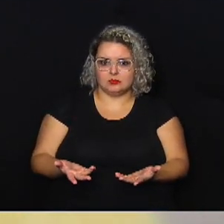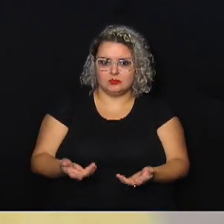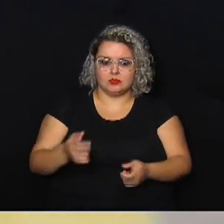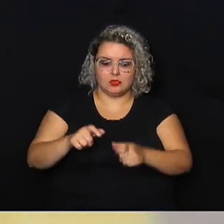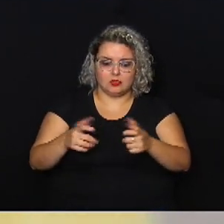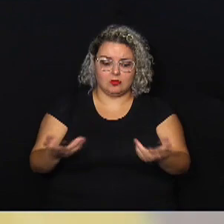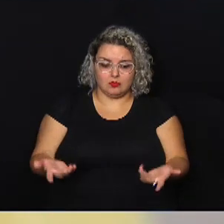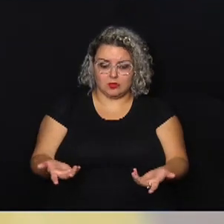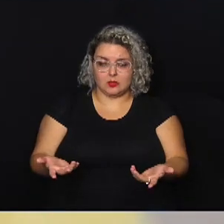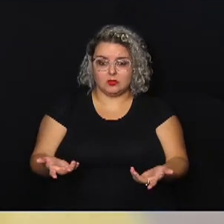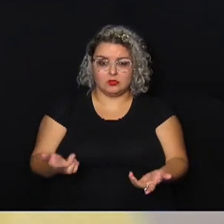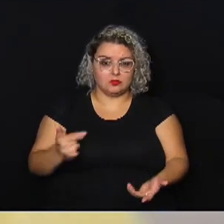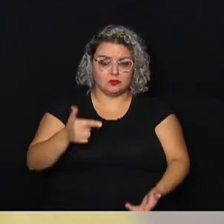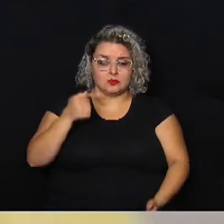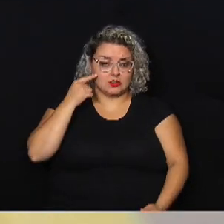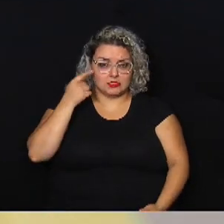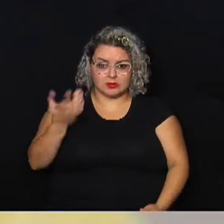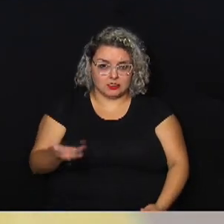noção disso.